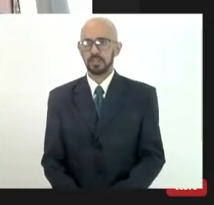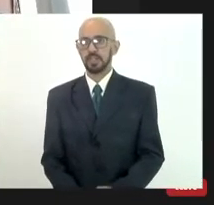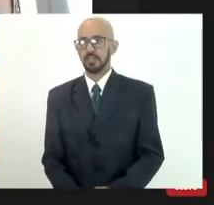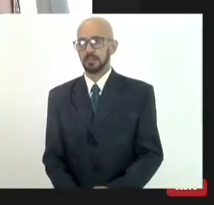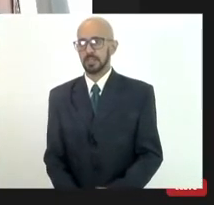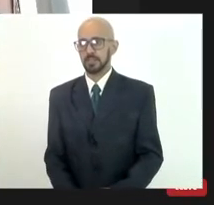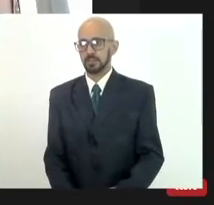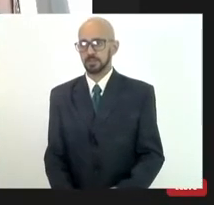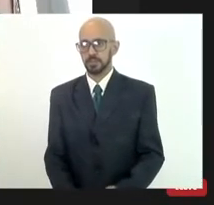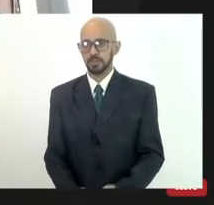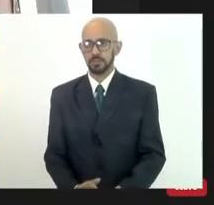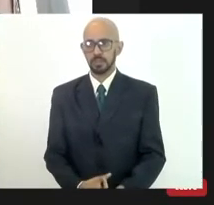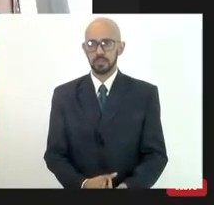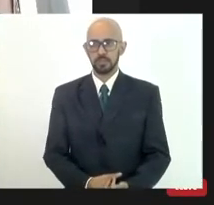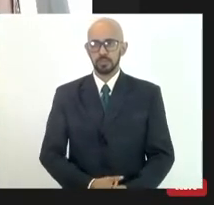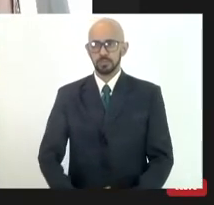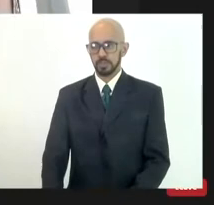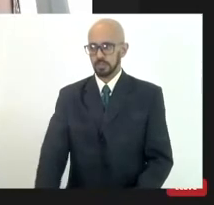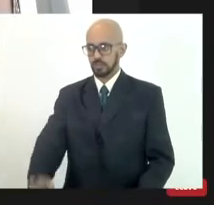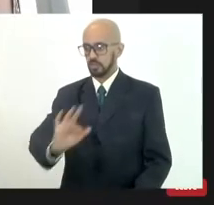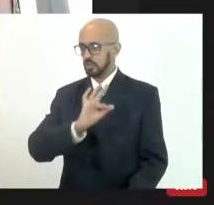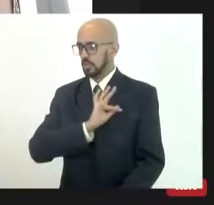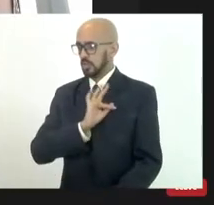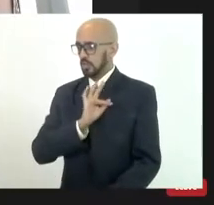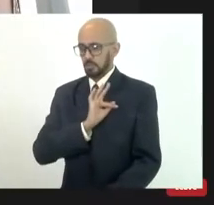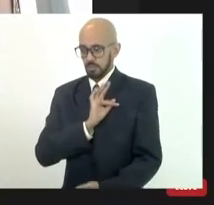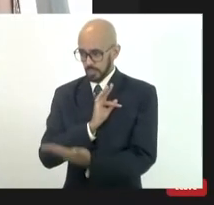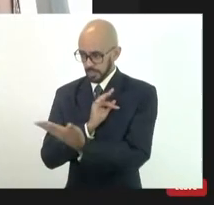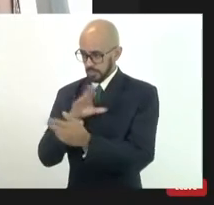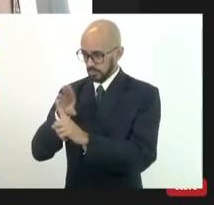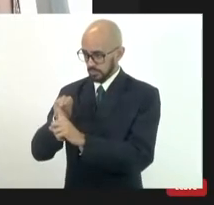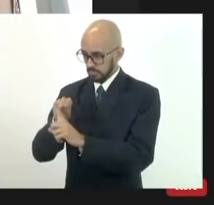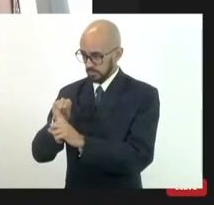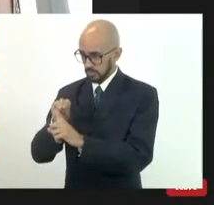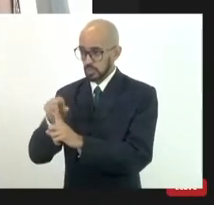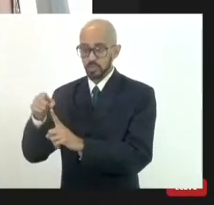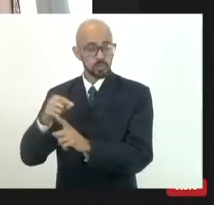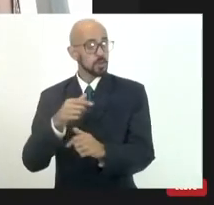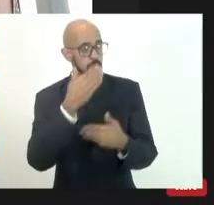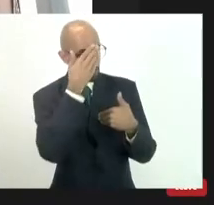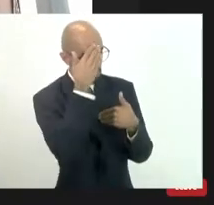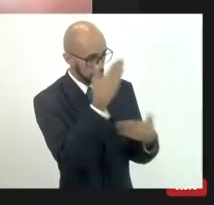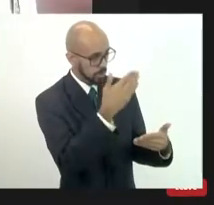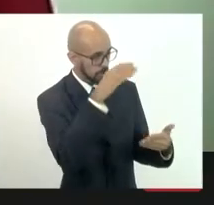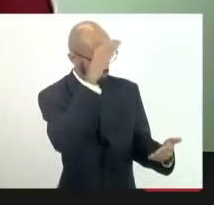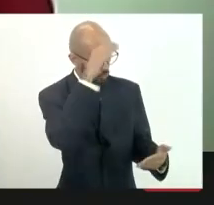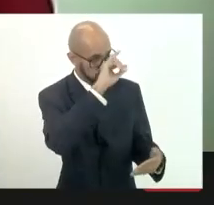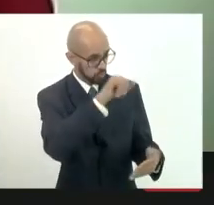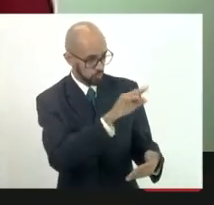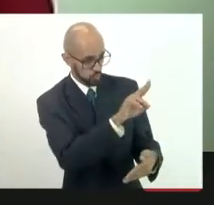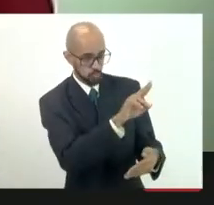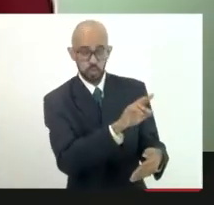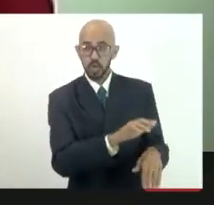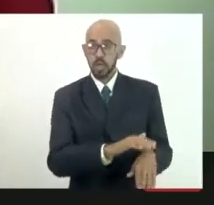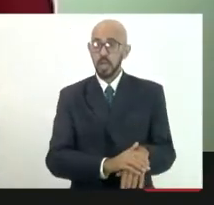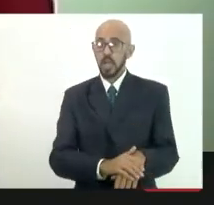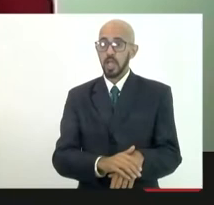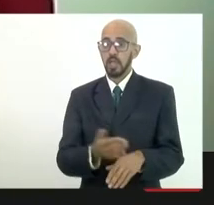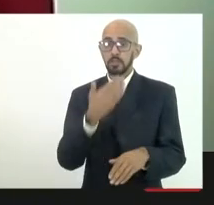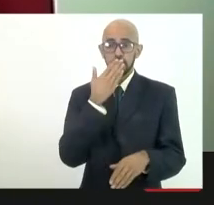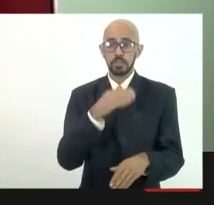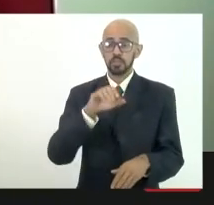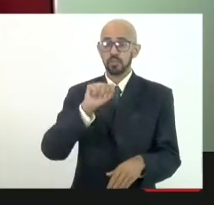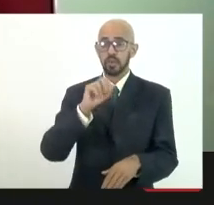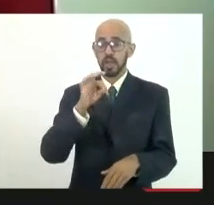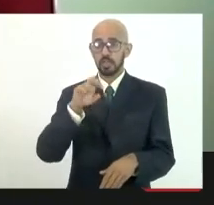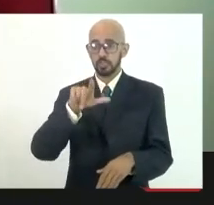Seu som está fechado, deputada Marta Rocha. Obrigada, querida. Quero agradecer a deputada Tia Ju. Queria pedir a gentileza ao deputado Átila